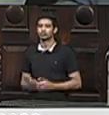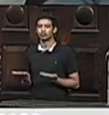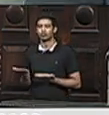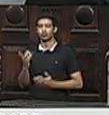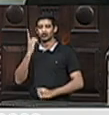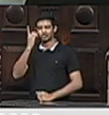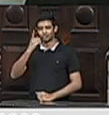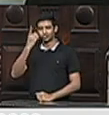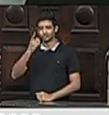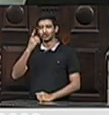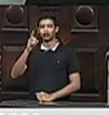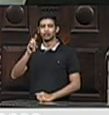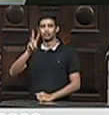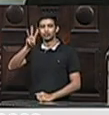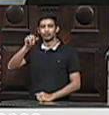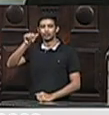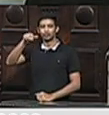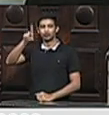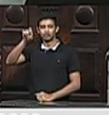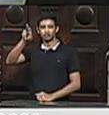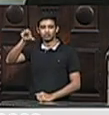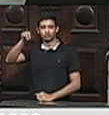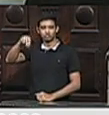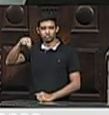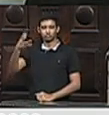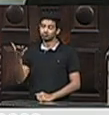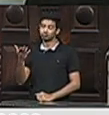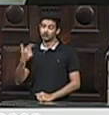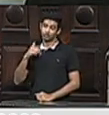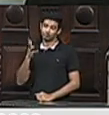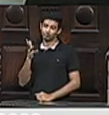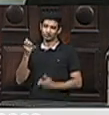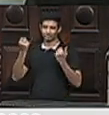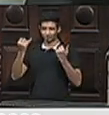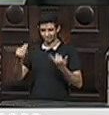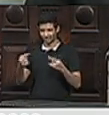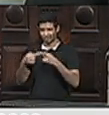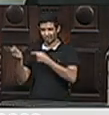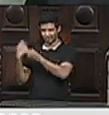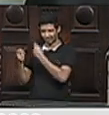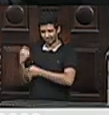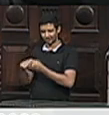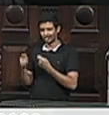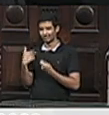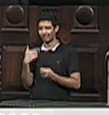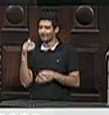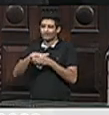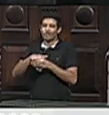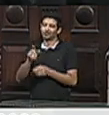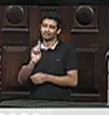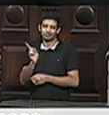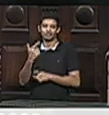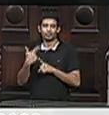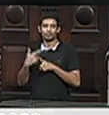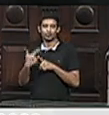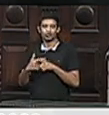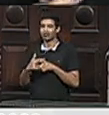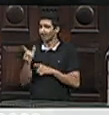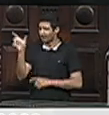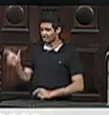liberdade para indicar os seus representantes. Então, é evidente que o meu voto é contrário.